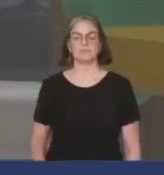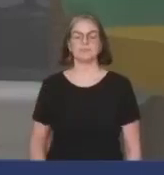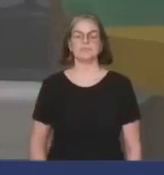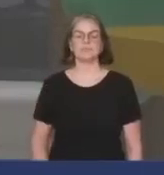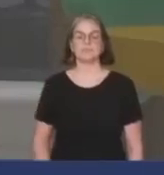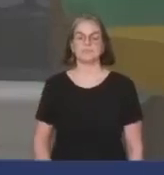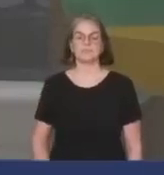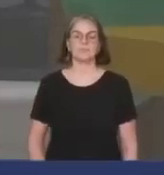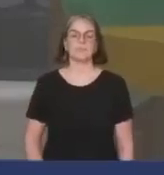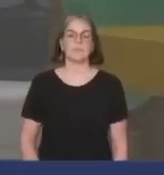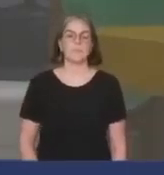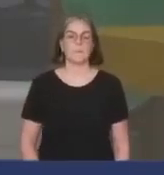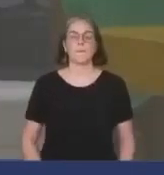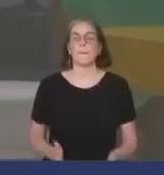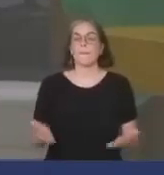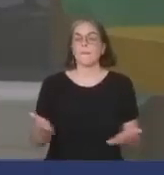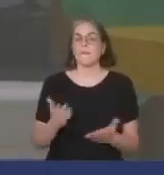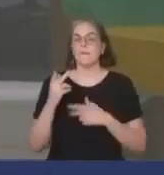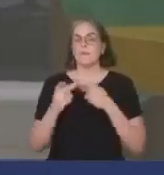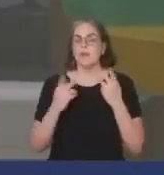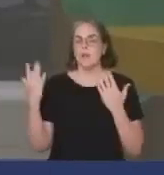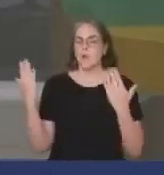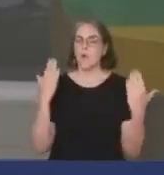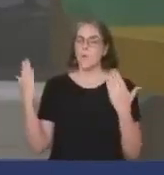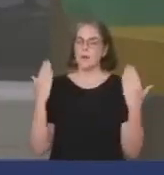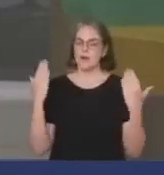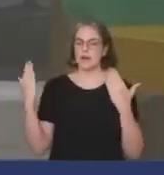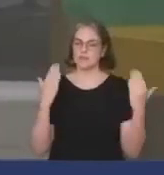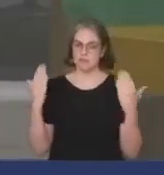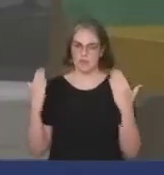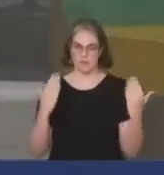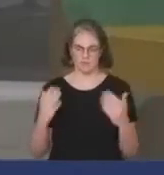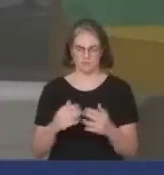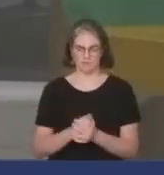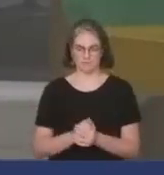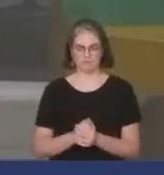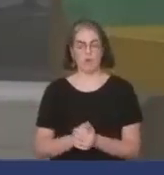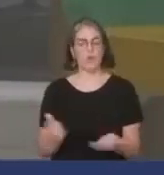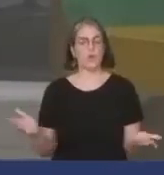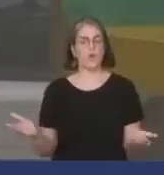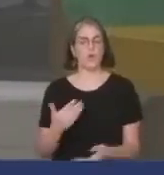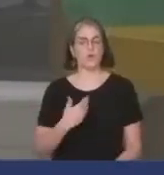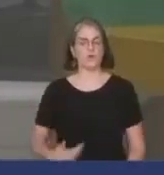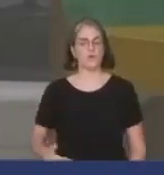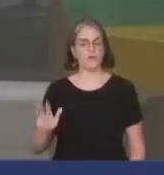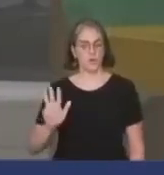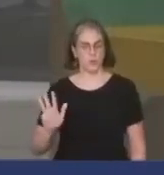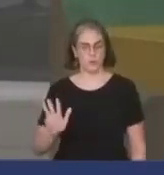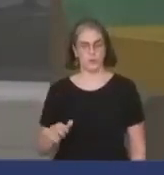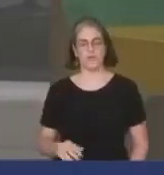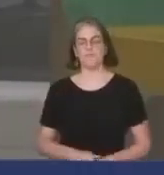Quero colocar hoje uma comparação em que é o governo Lula hoje e o que foi a excrescência